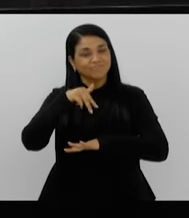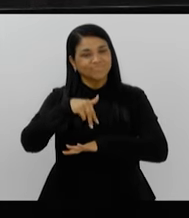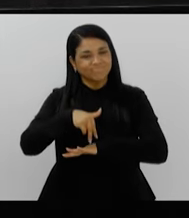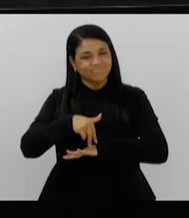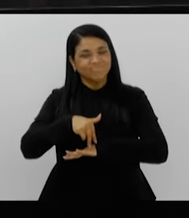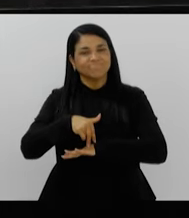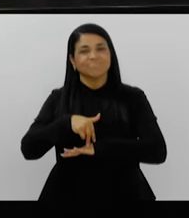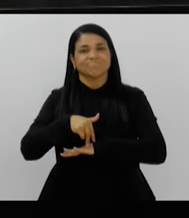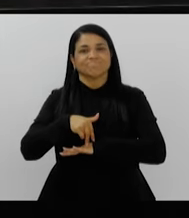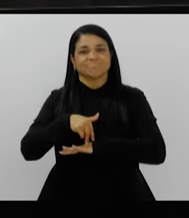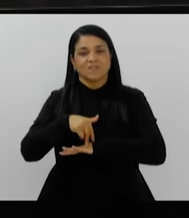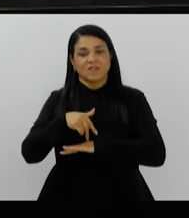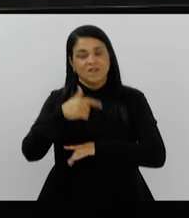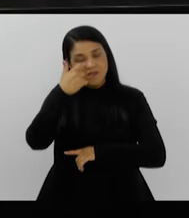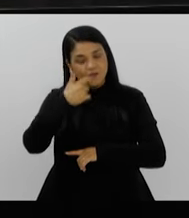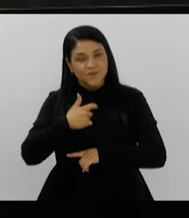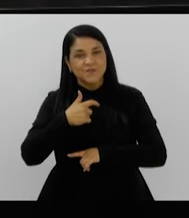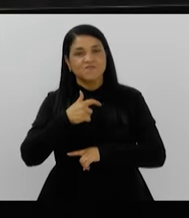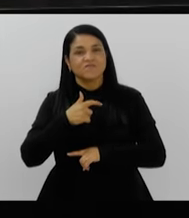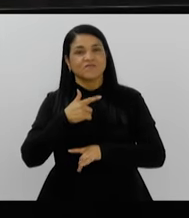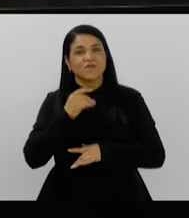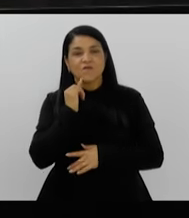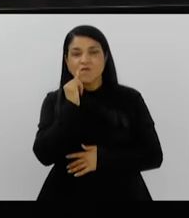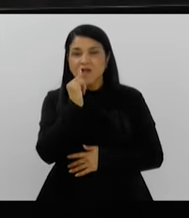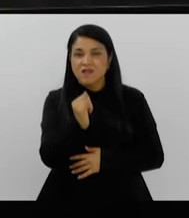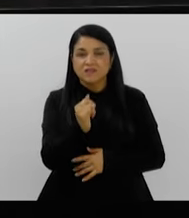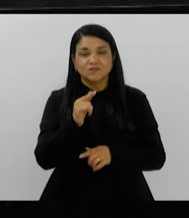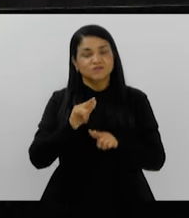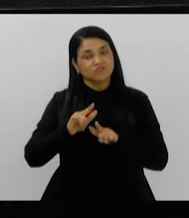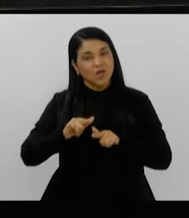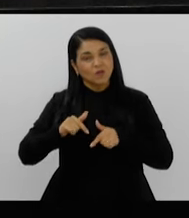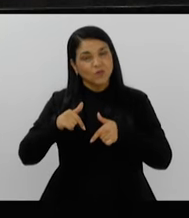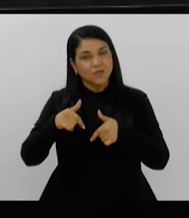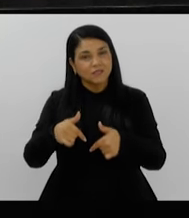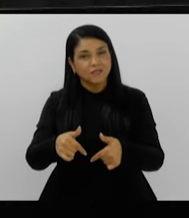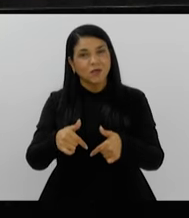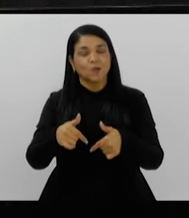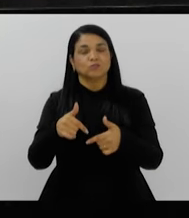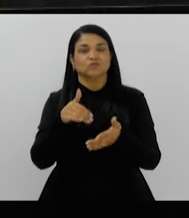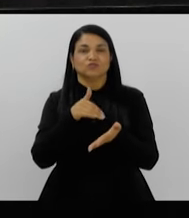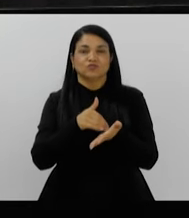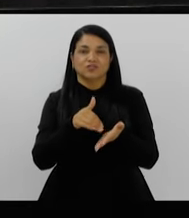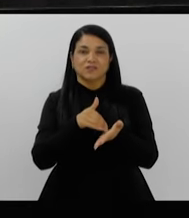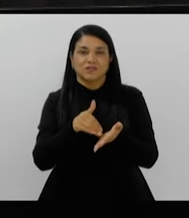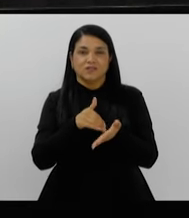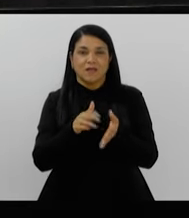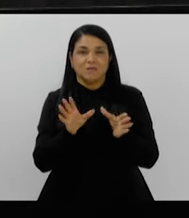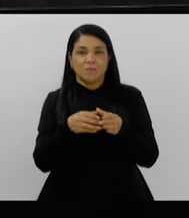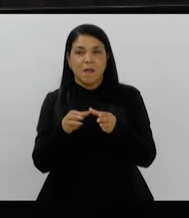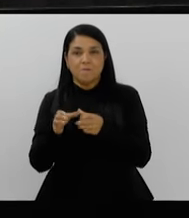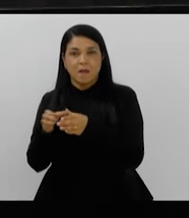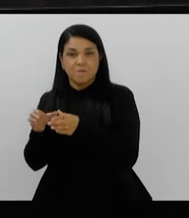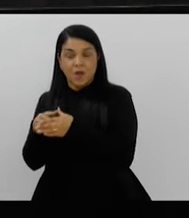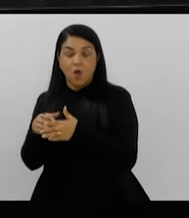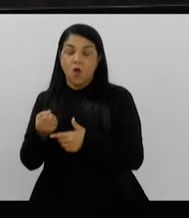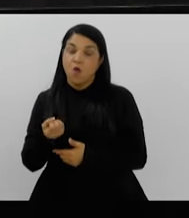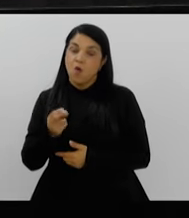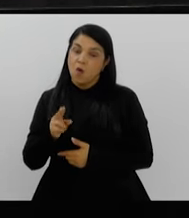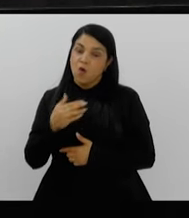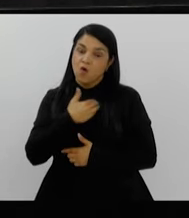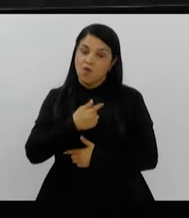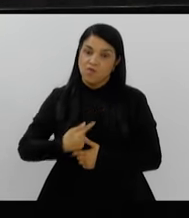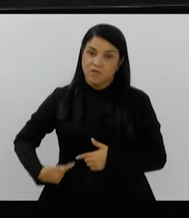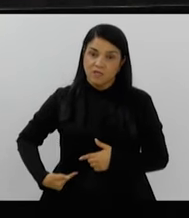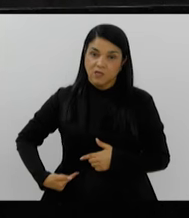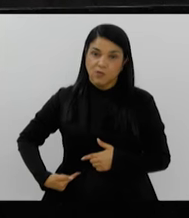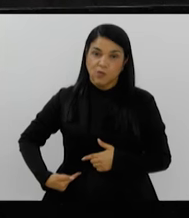muitas vezes dizendo da atuação de muitos secretários. Ou o governador pega esta